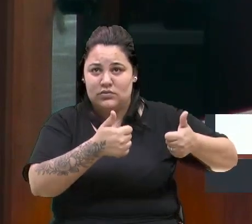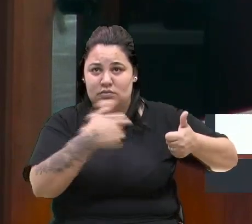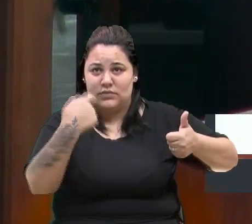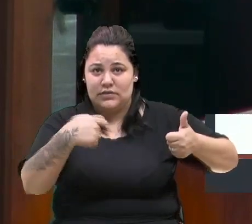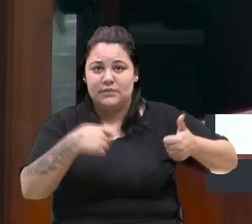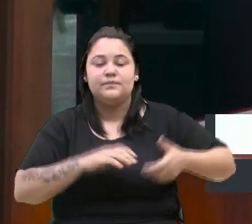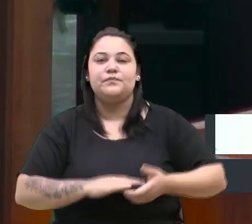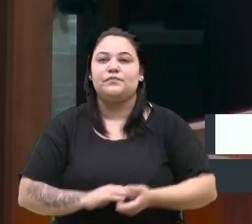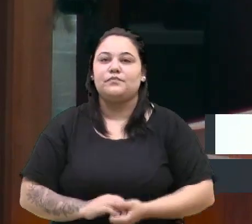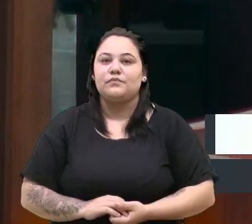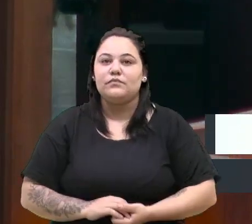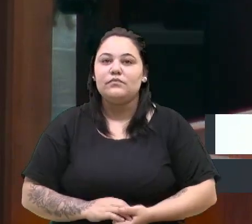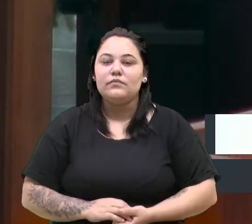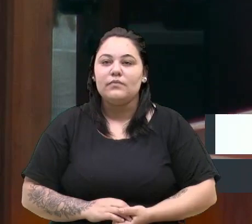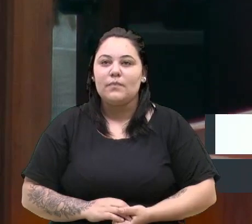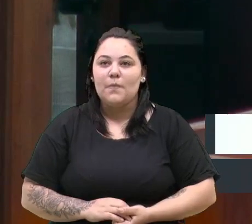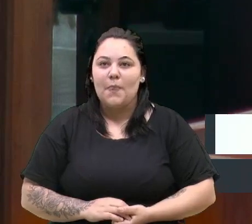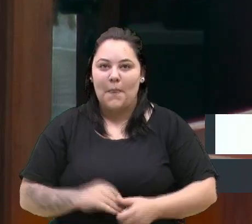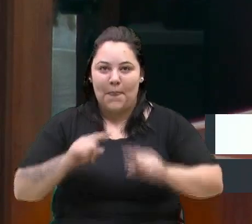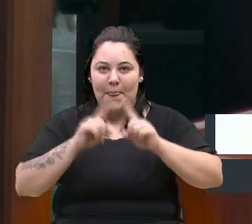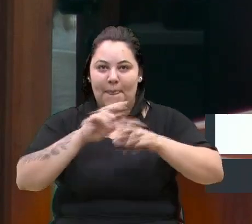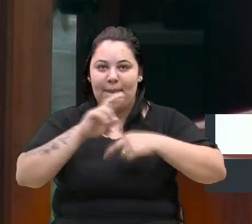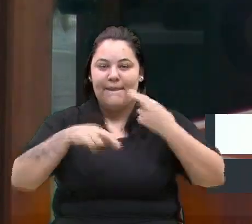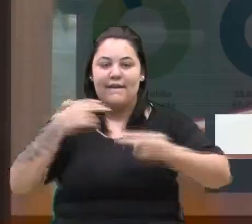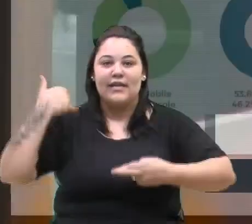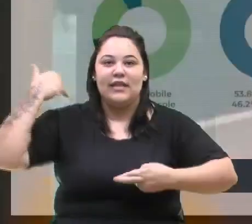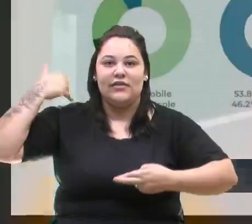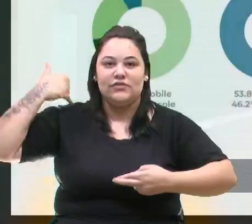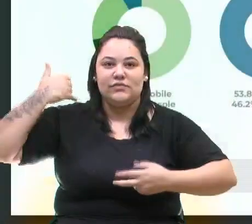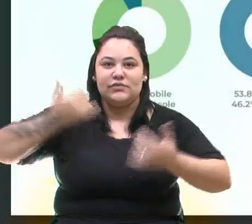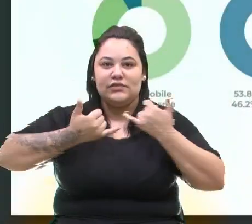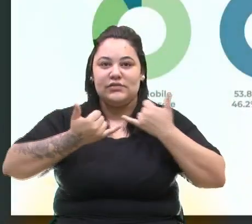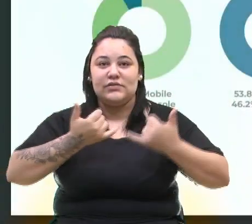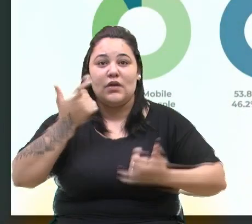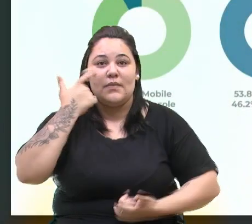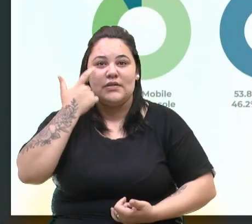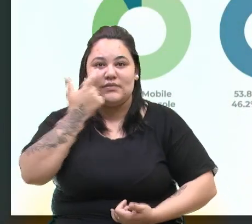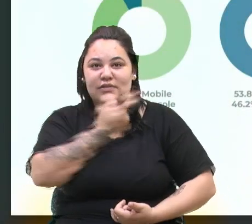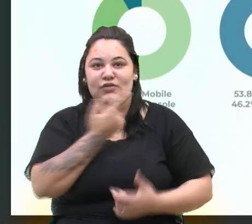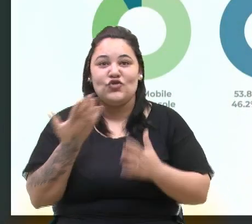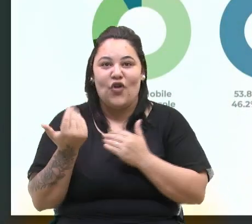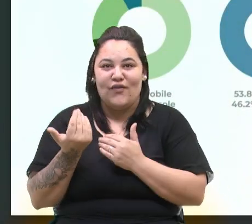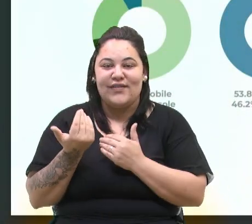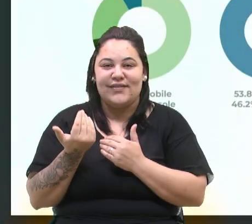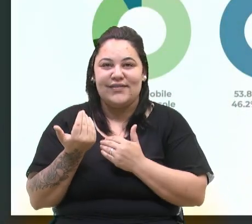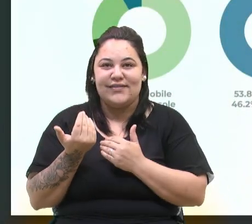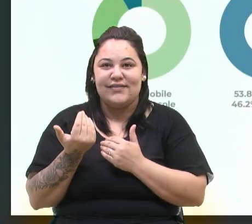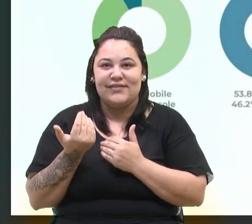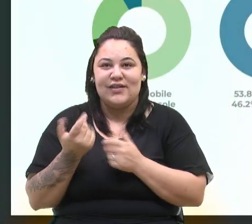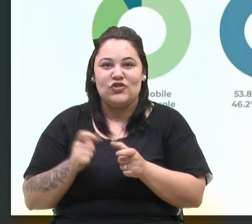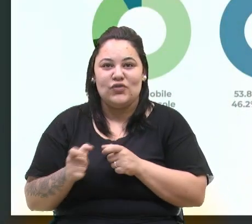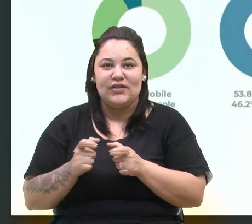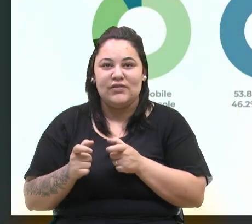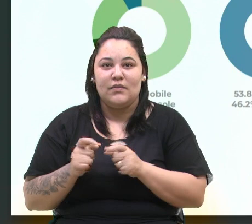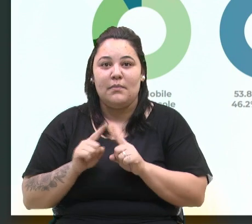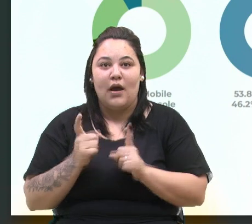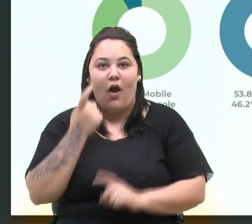necessário. Mas aqui, ó, em termos de idade... Nós pensamos aqui na gurizadinha jogando, mas olha ali,